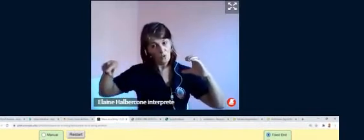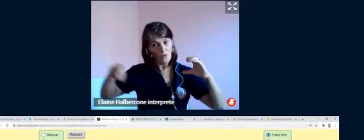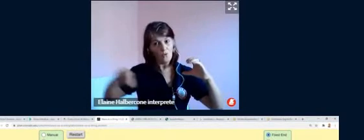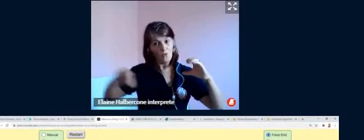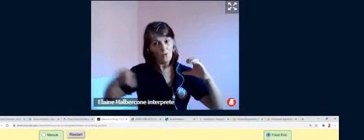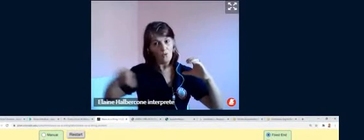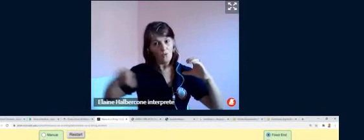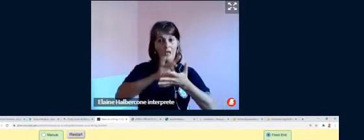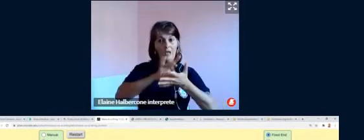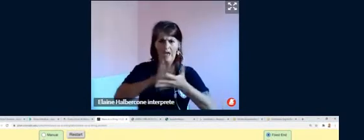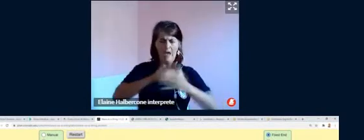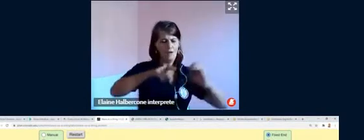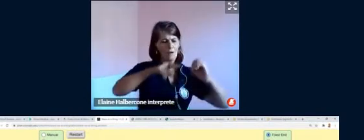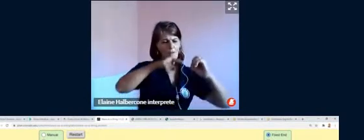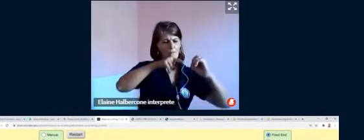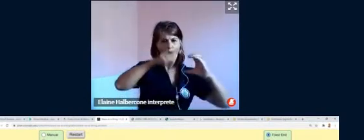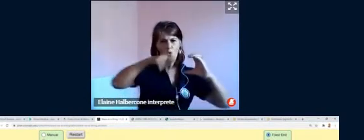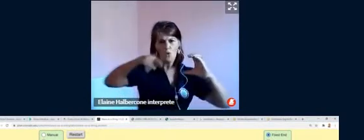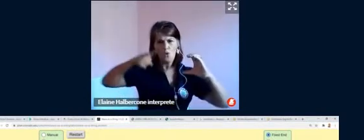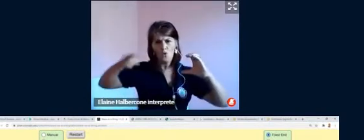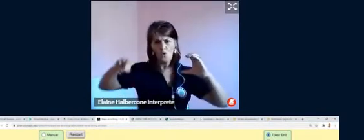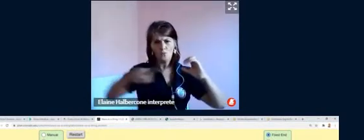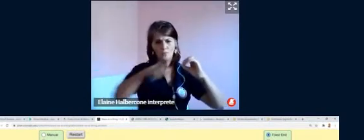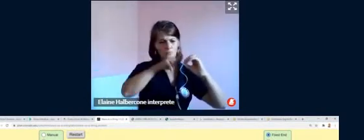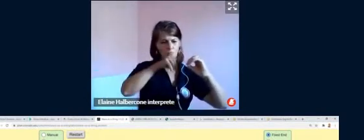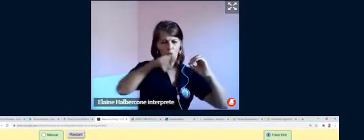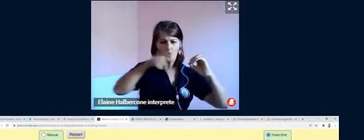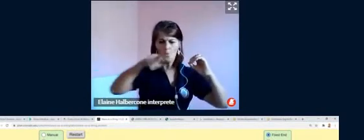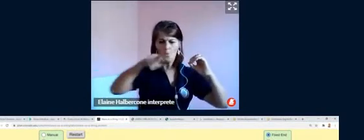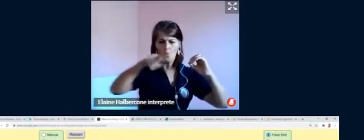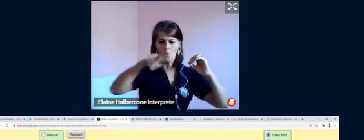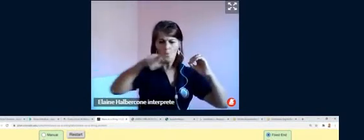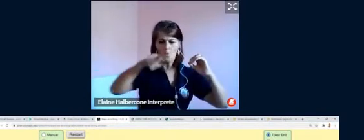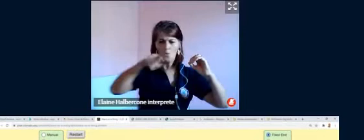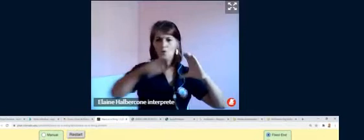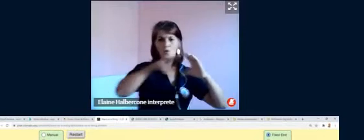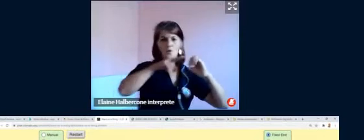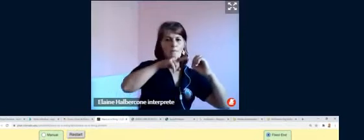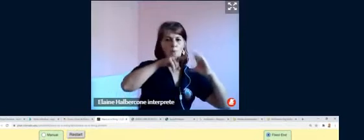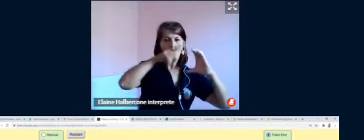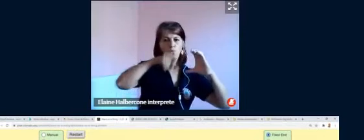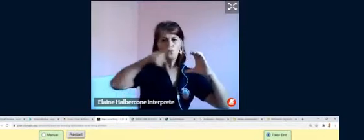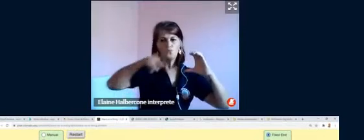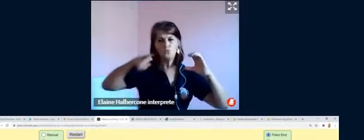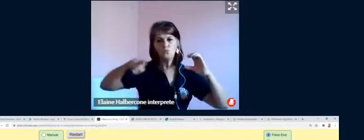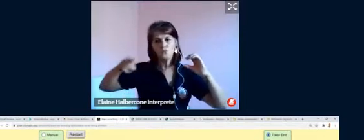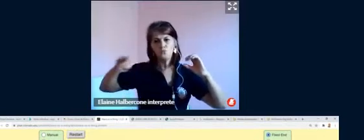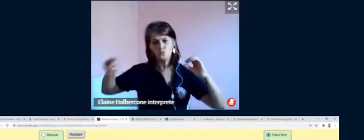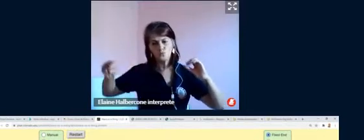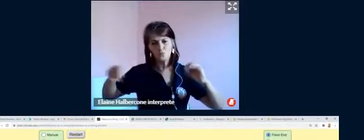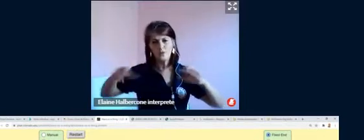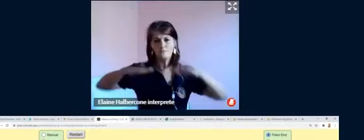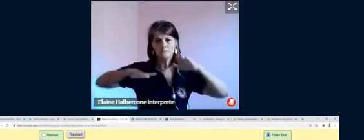real, uma corda real. Você percebe que ele começa, vai perdendo energia e acaba. Ou seja, essa corda tem